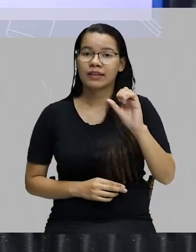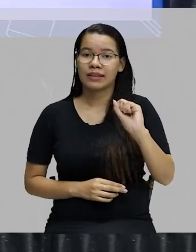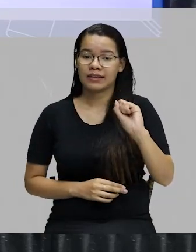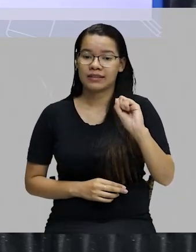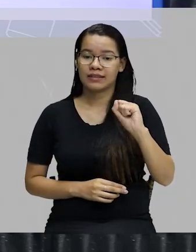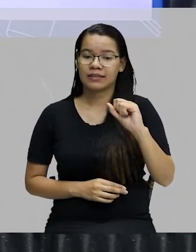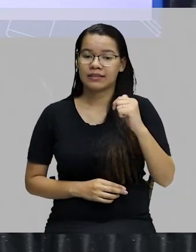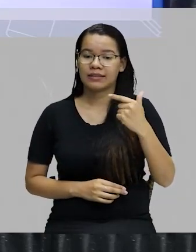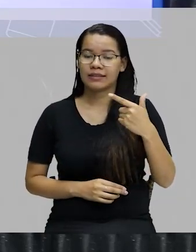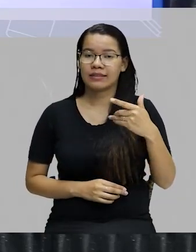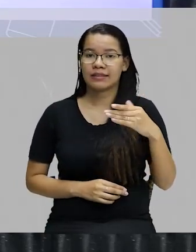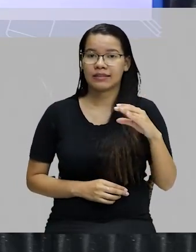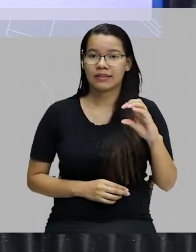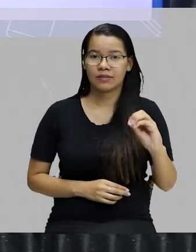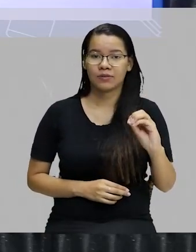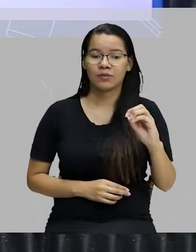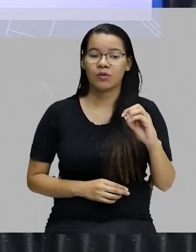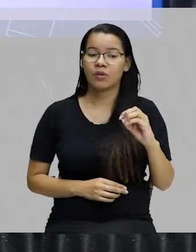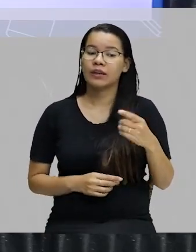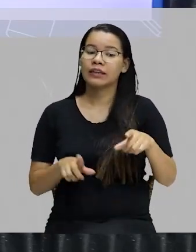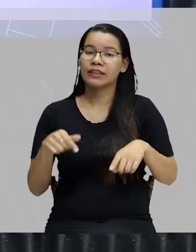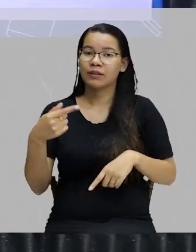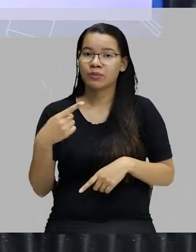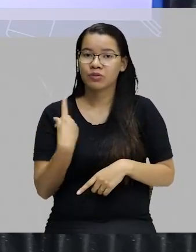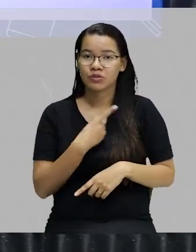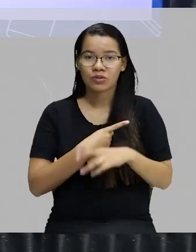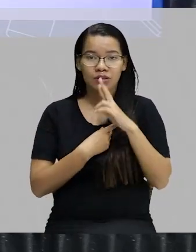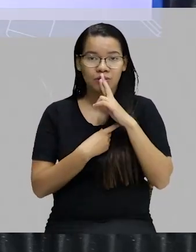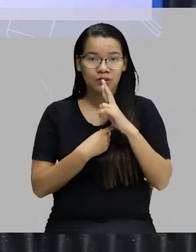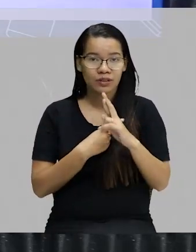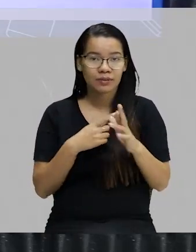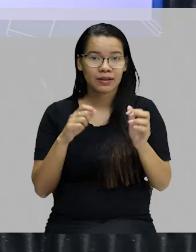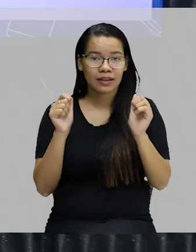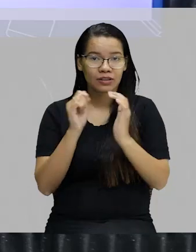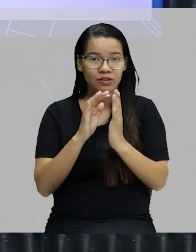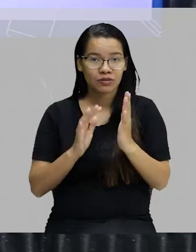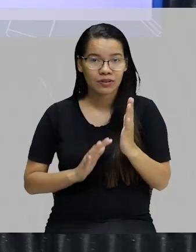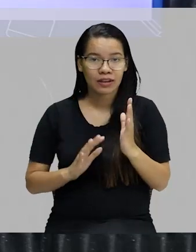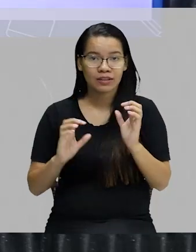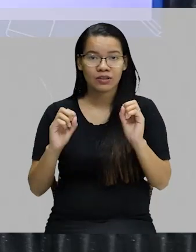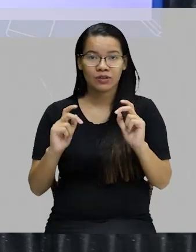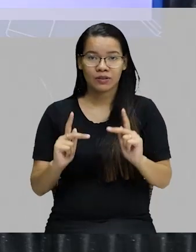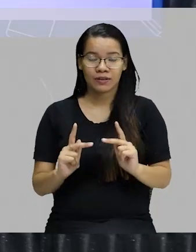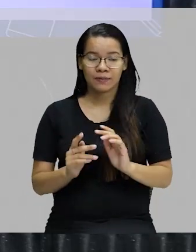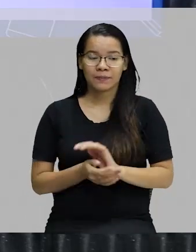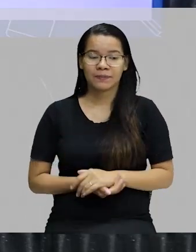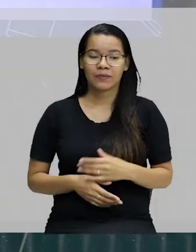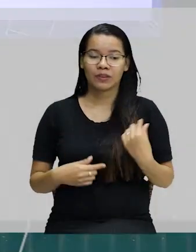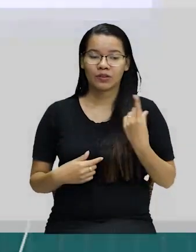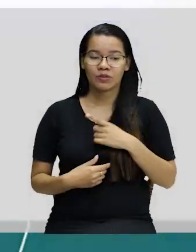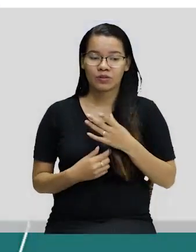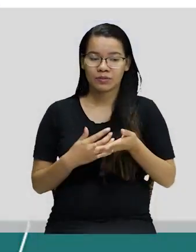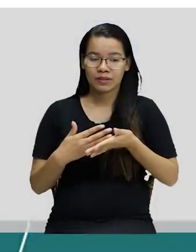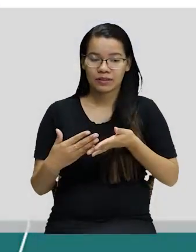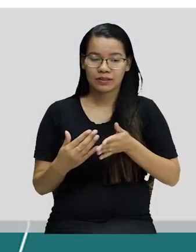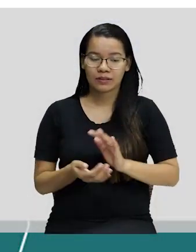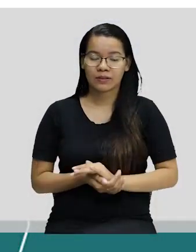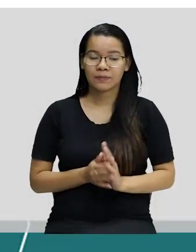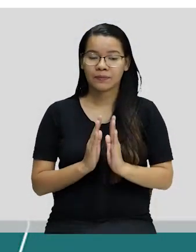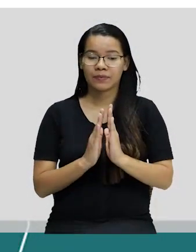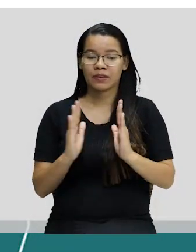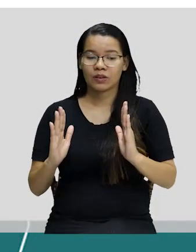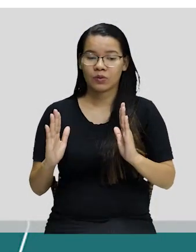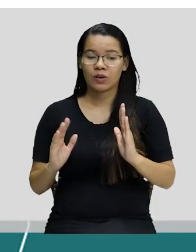ver alguns exercícios envolvendo justamente as sequências. Vamos começar então. Olha só, sequência